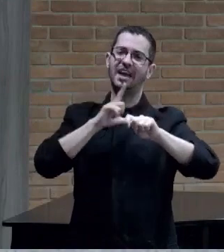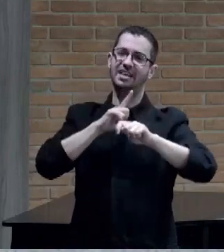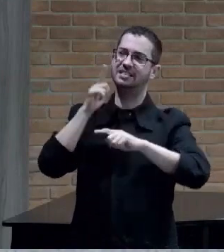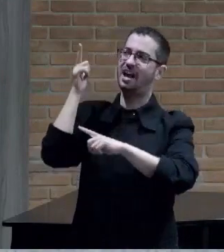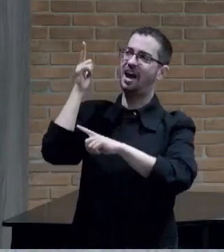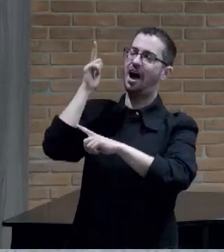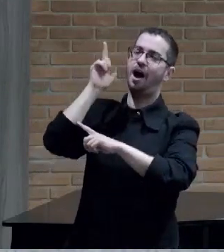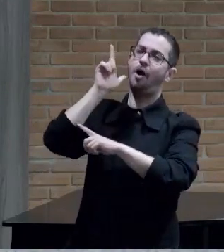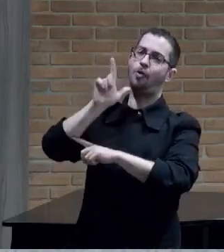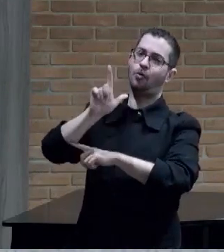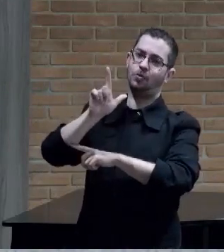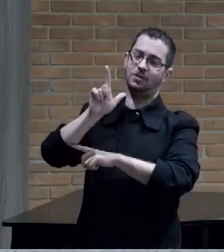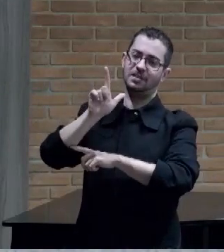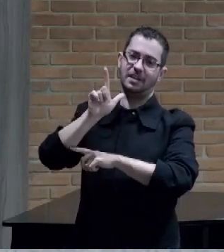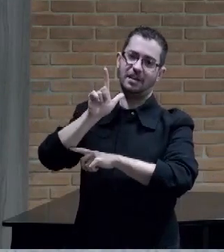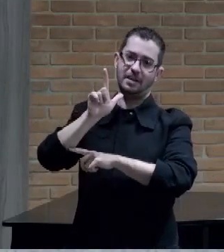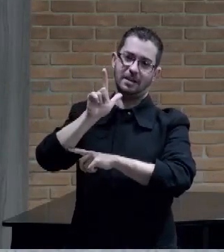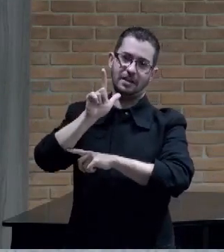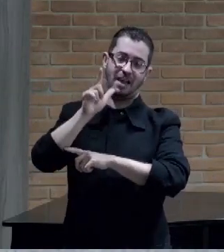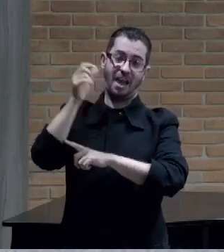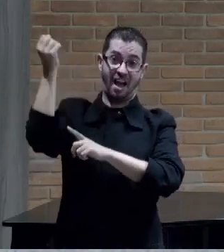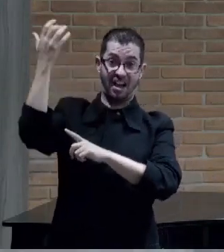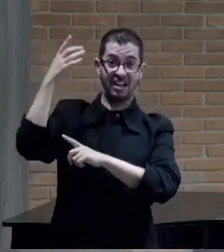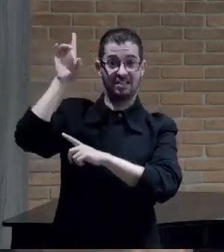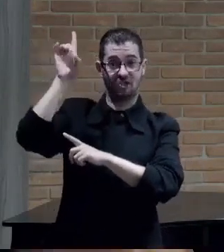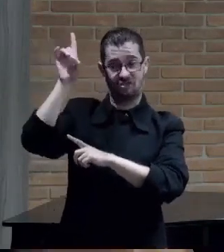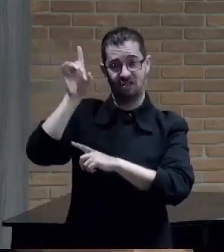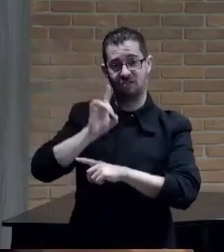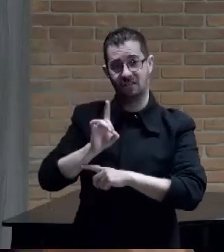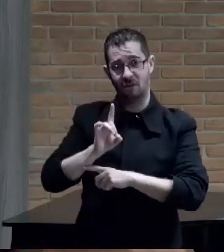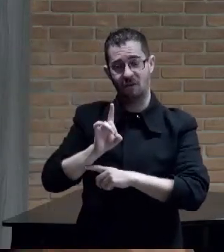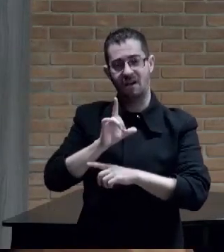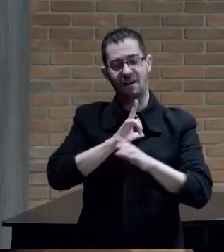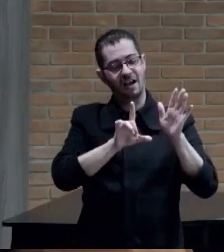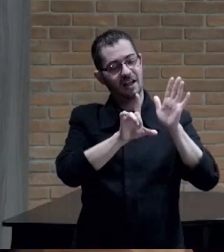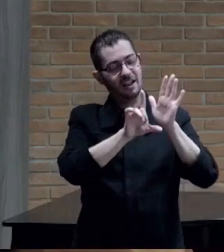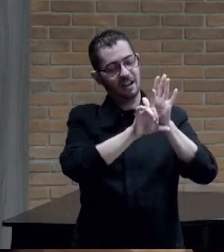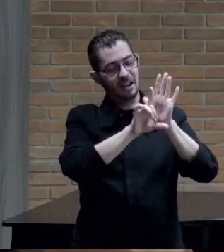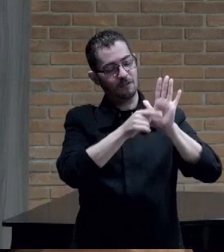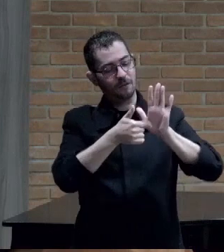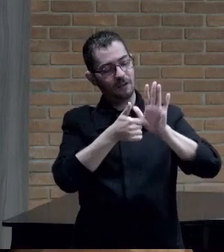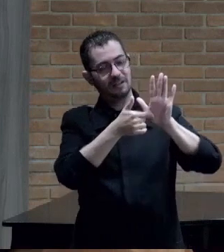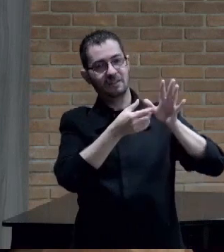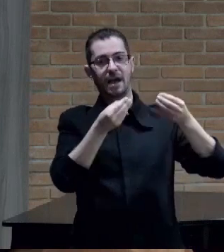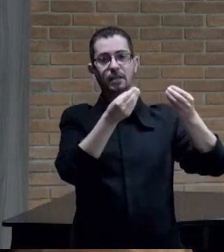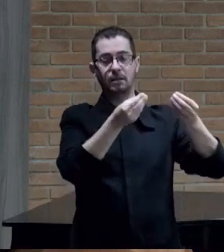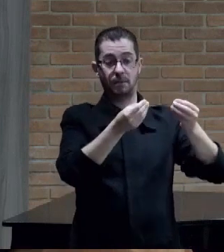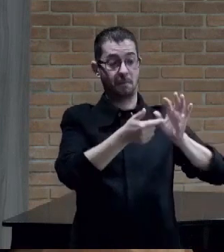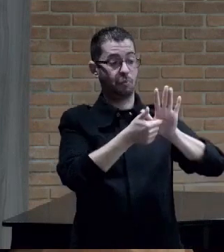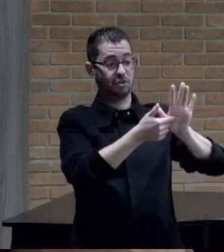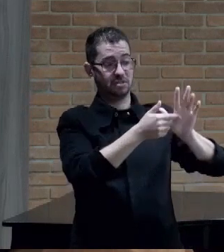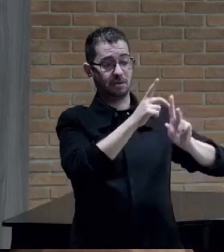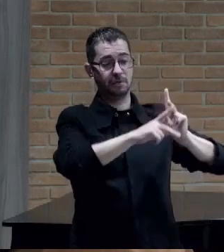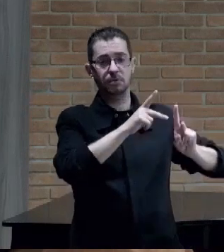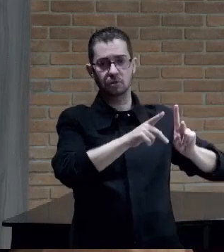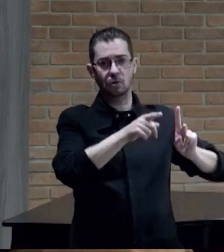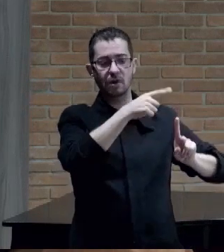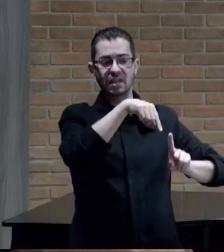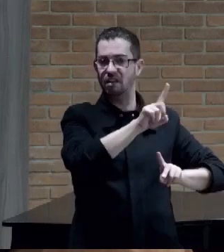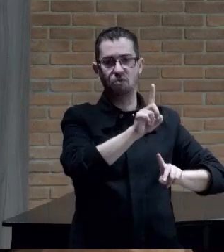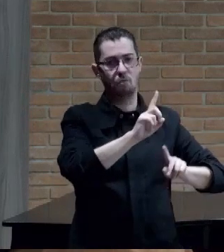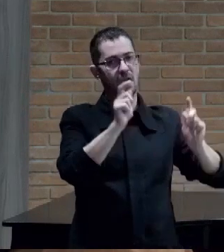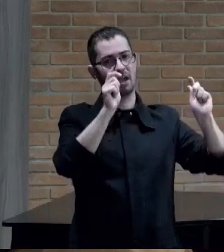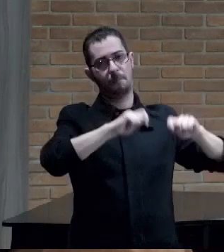o beneplácito de Deus. Não é isso. A lei foi dada para mostrar ao ser humano o quanto ele é incapaz